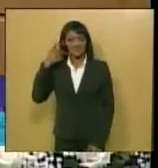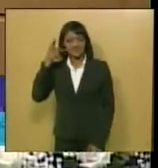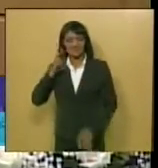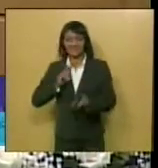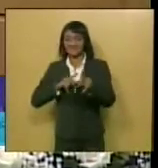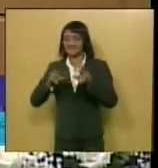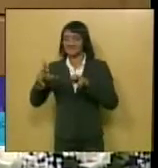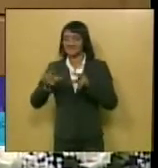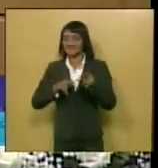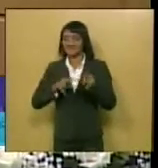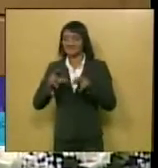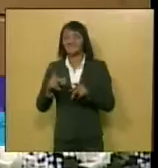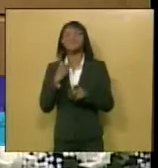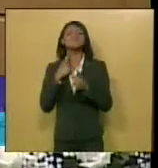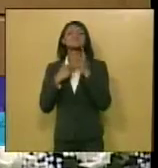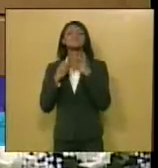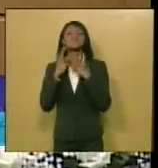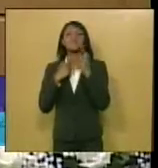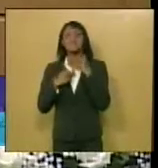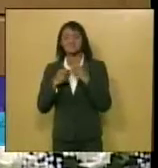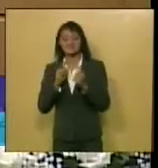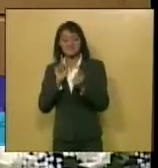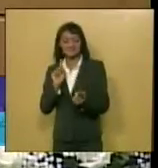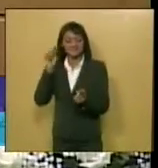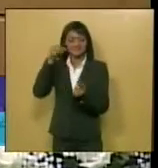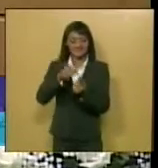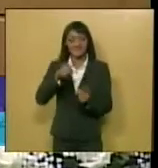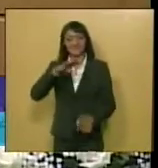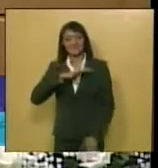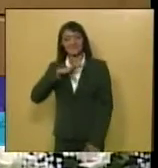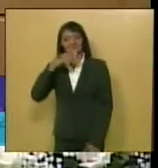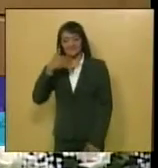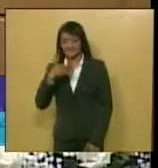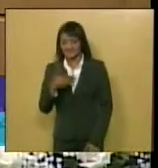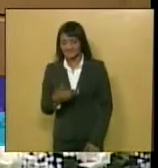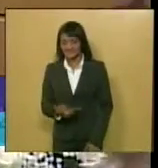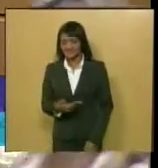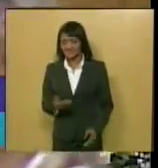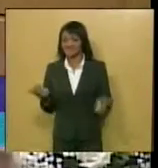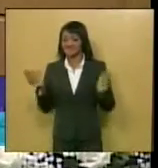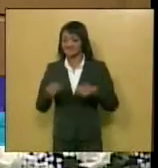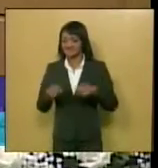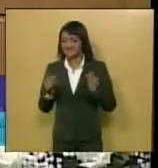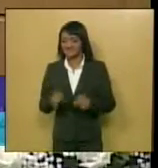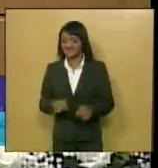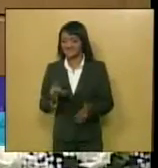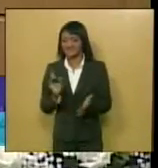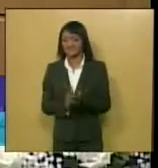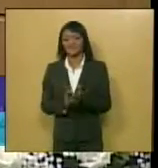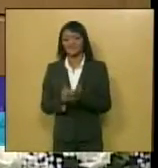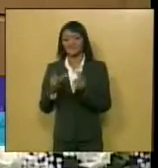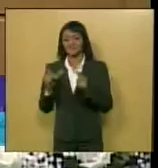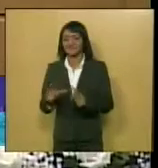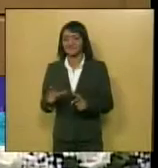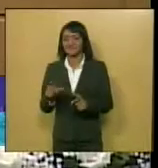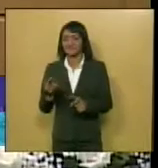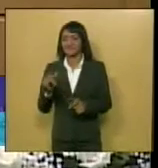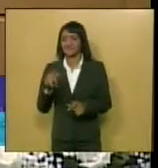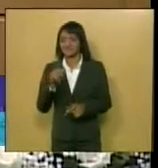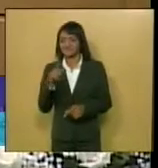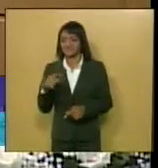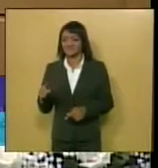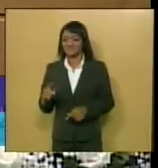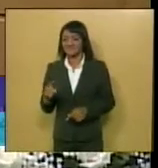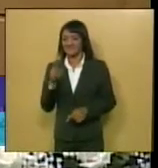que aliava vontade, determinação e coragem para tornar a sua região promissora.